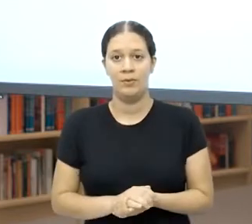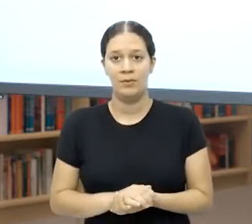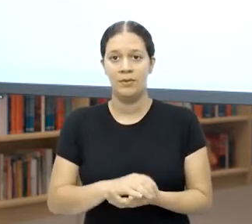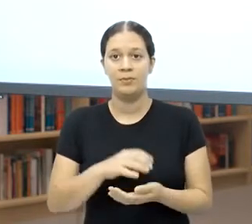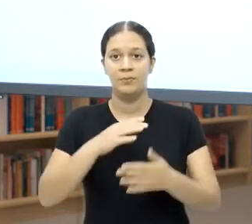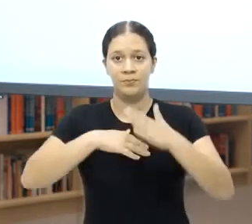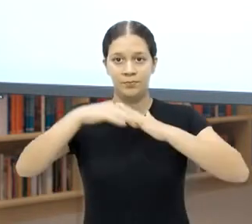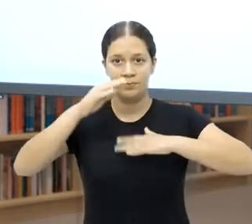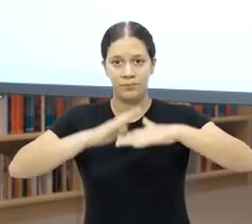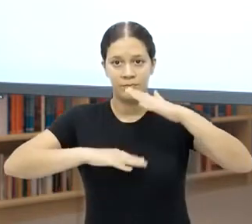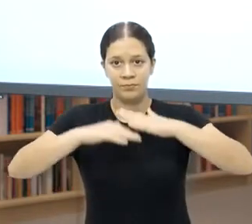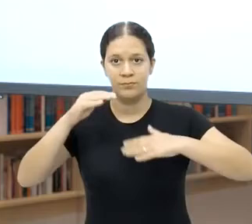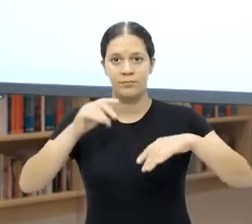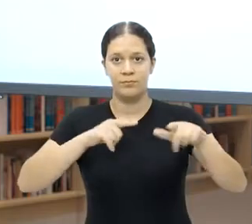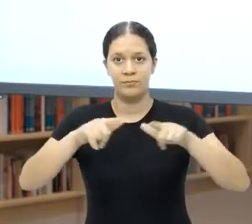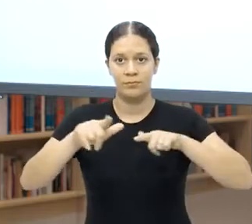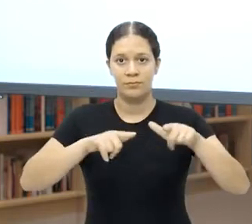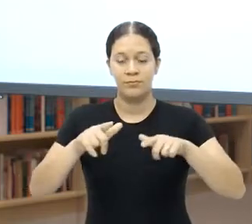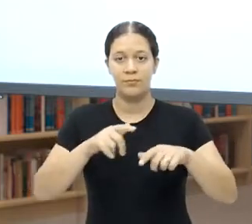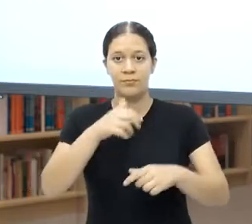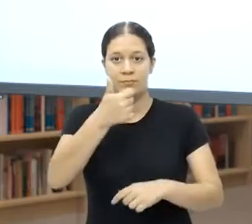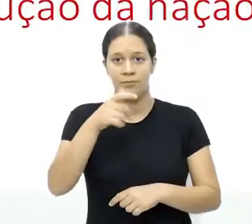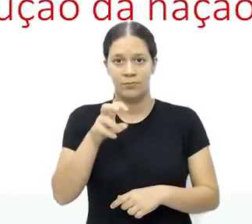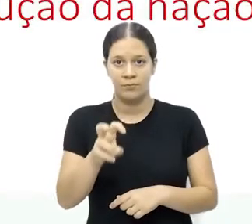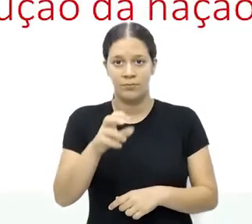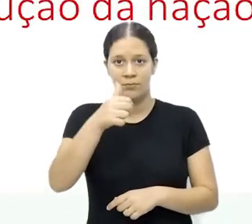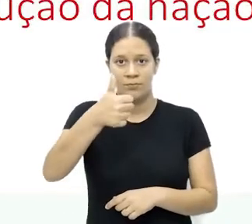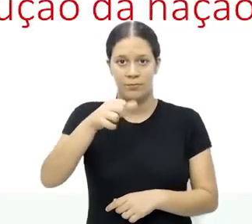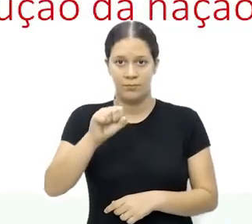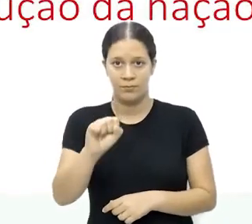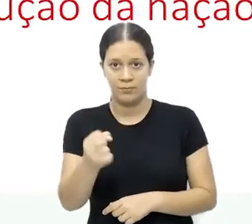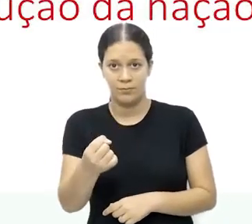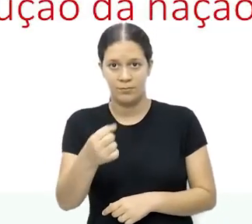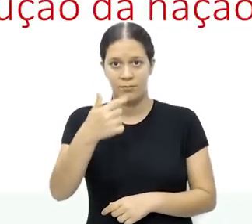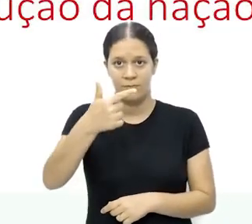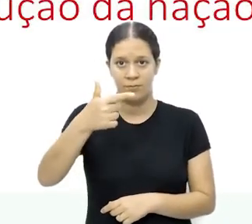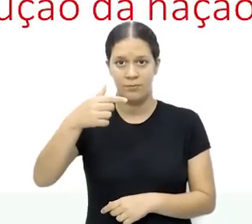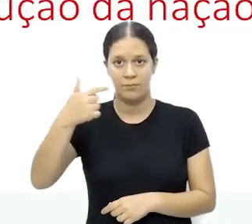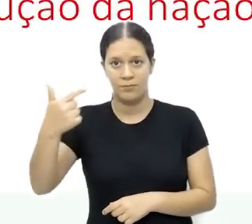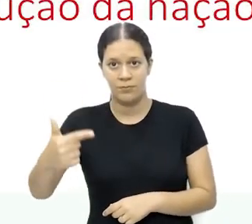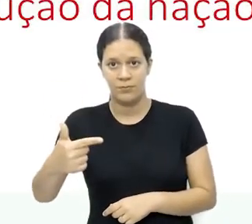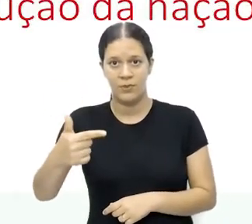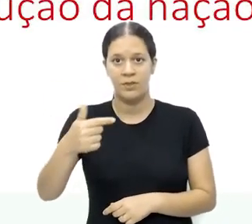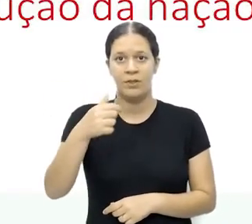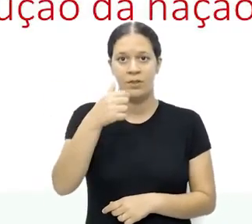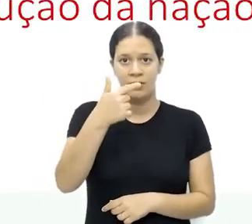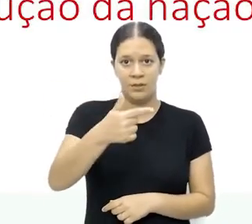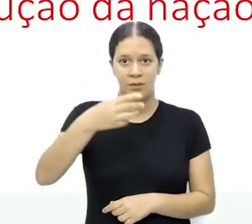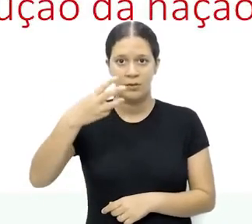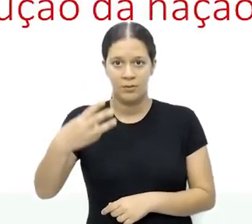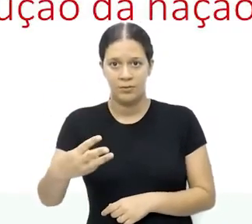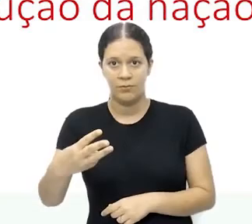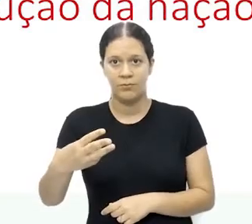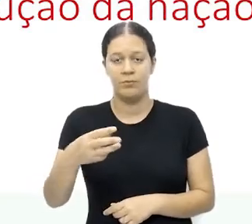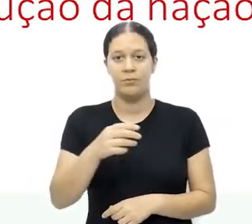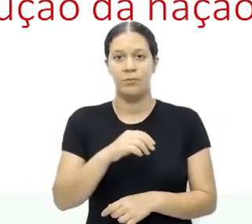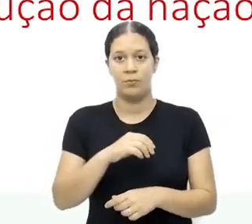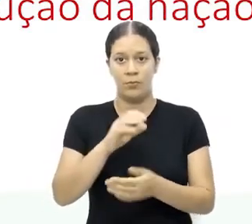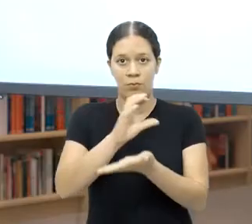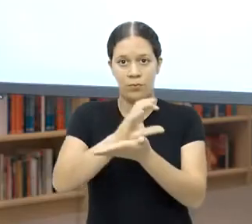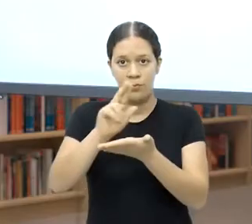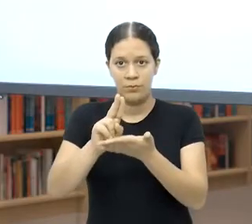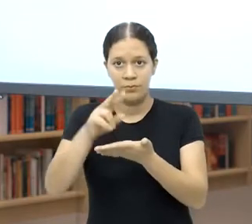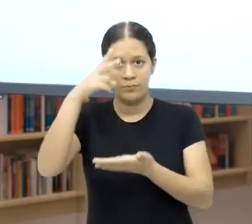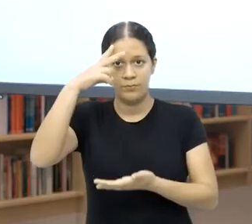As habilidades trabalhadas foram a 15, 18, 22 e 23 do currículo